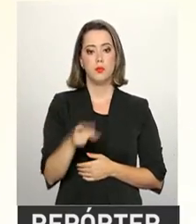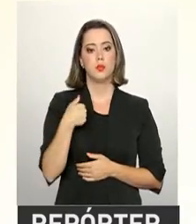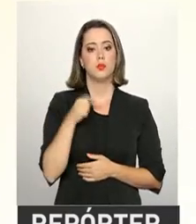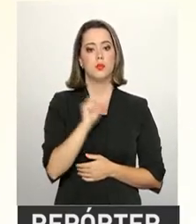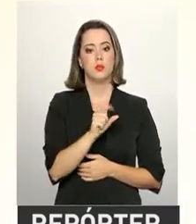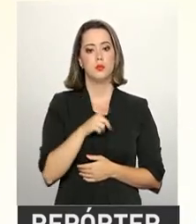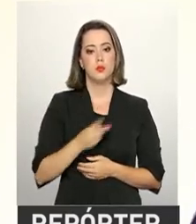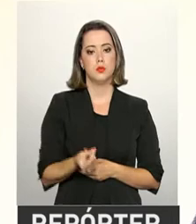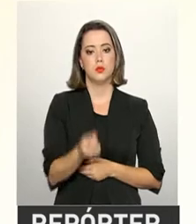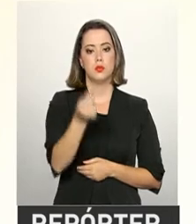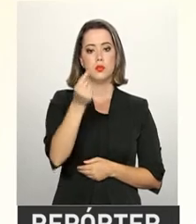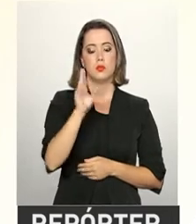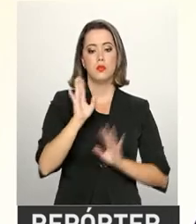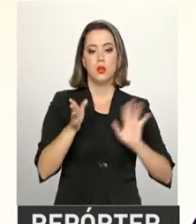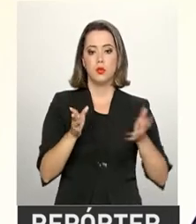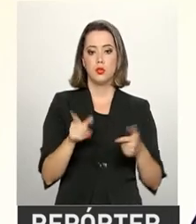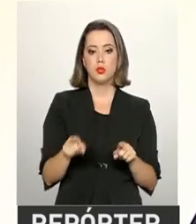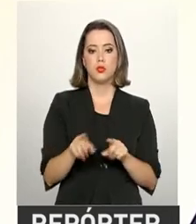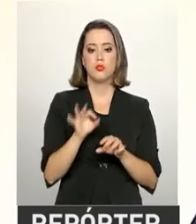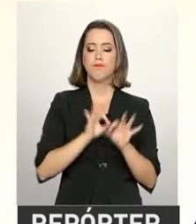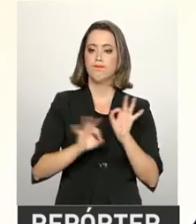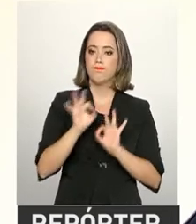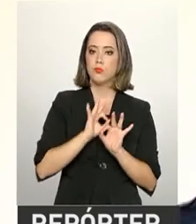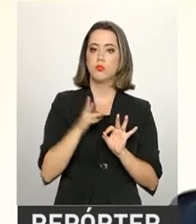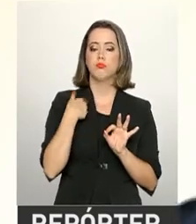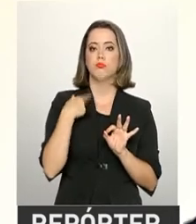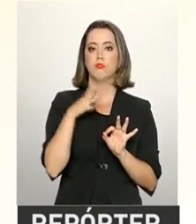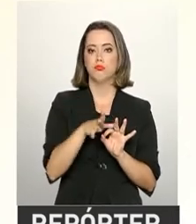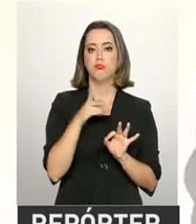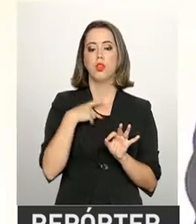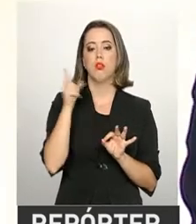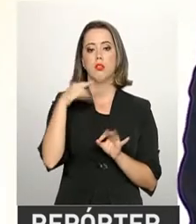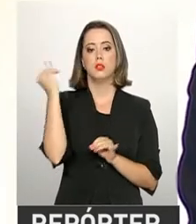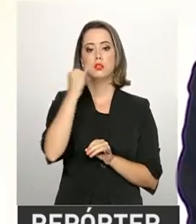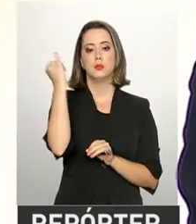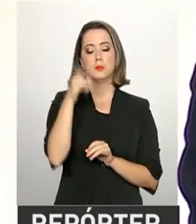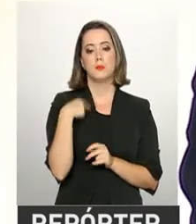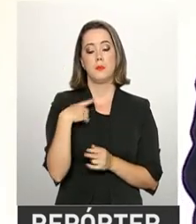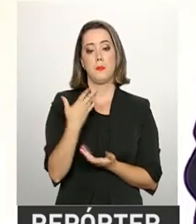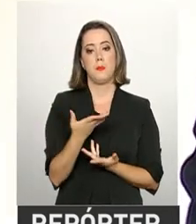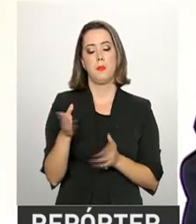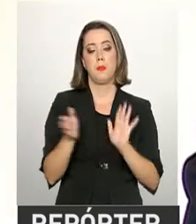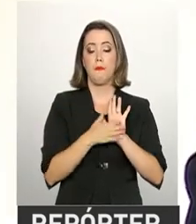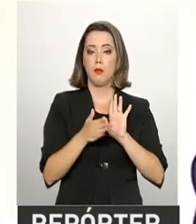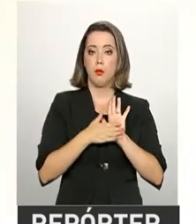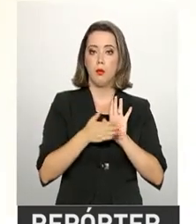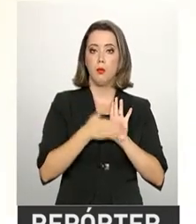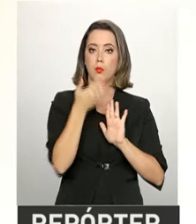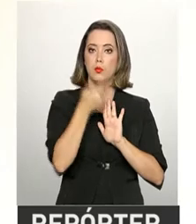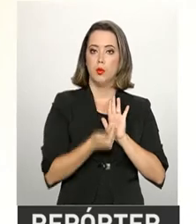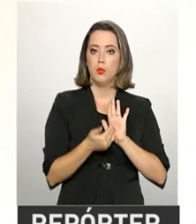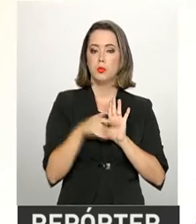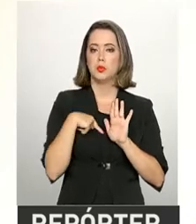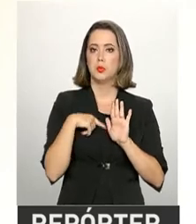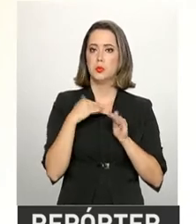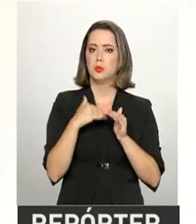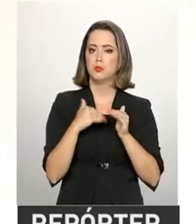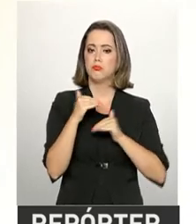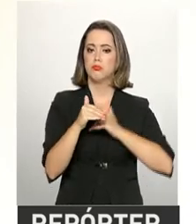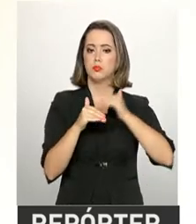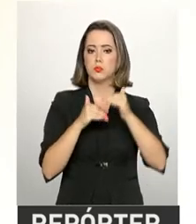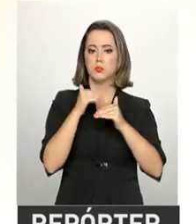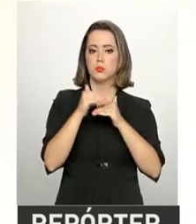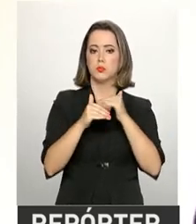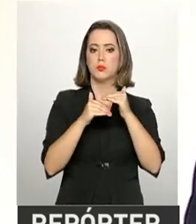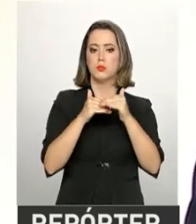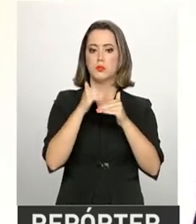valor combinado. Isso aqui é importante, isso aqui é fundamental. A proposta que está sendo feita é uma proposta gradualista, é uma